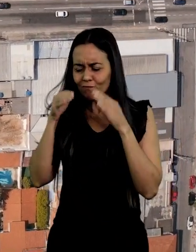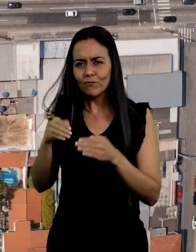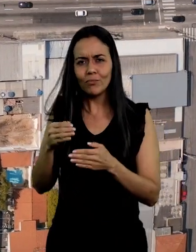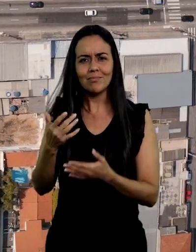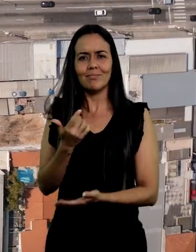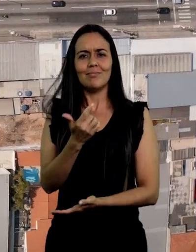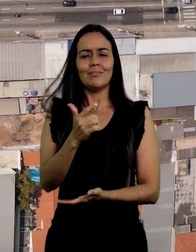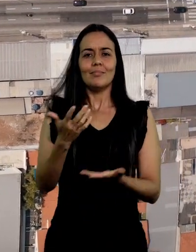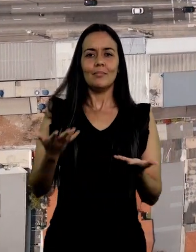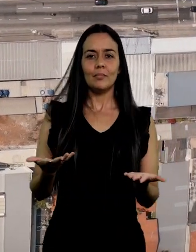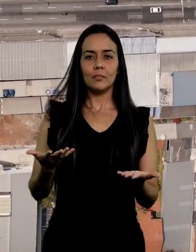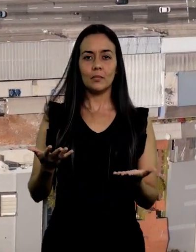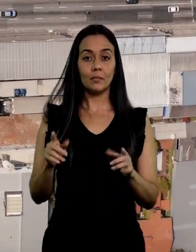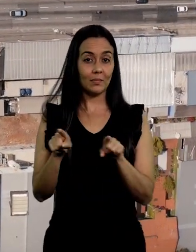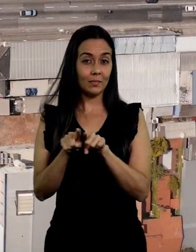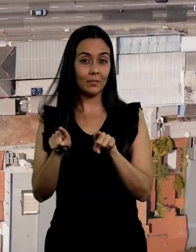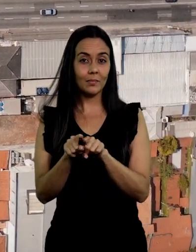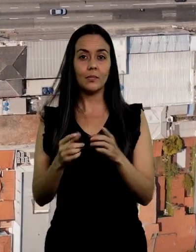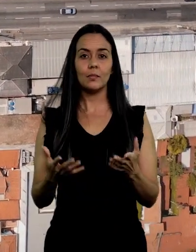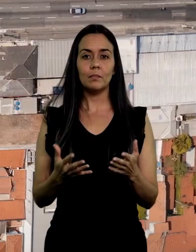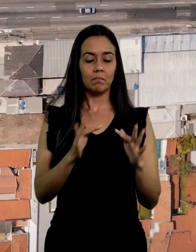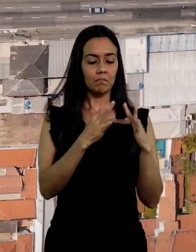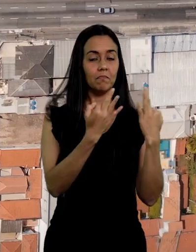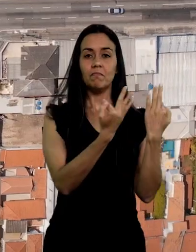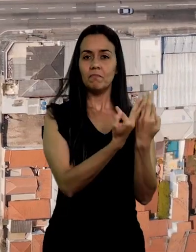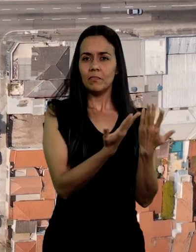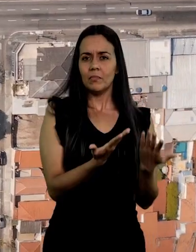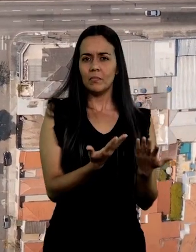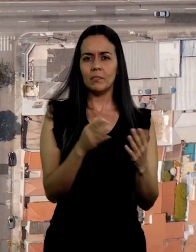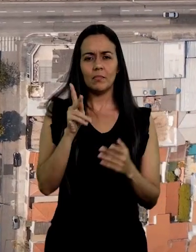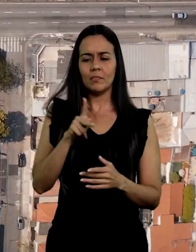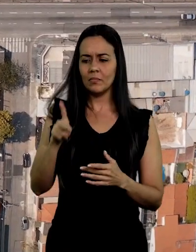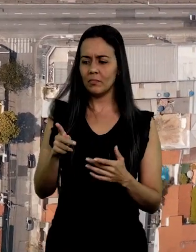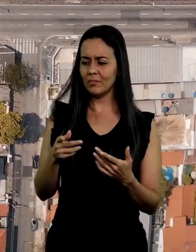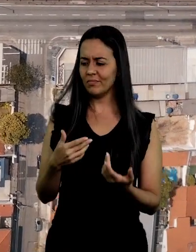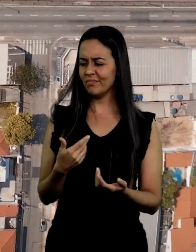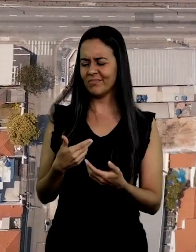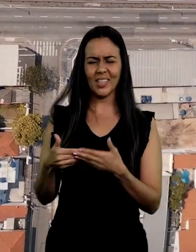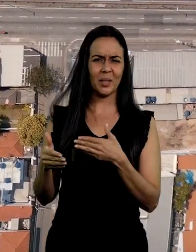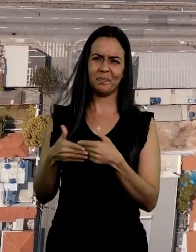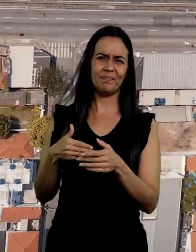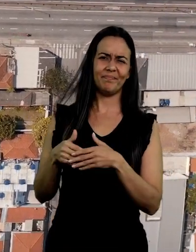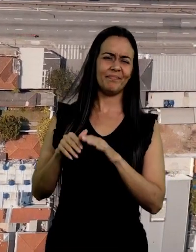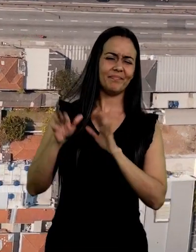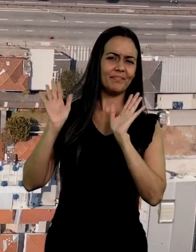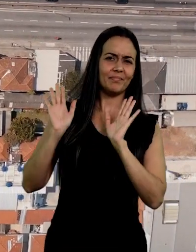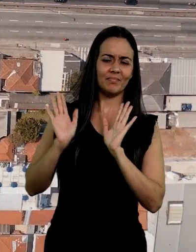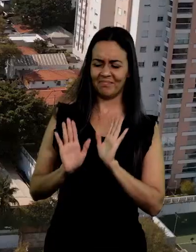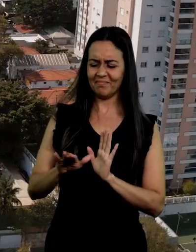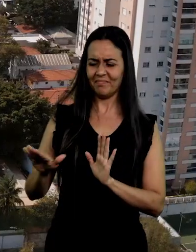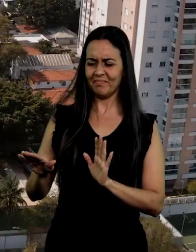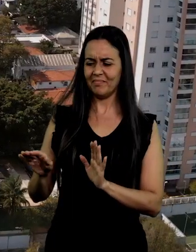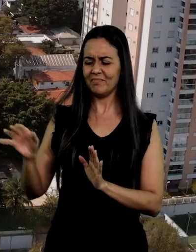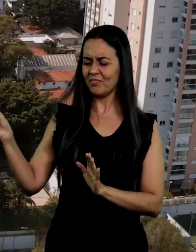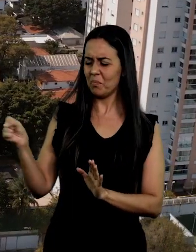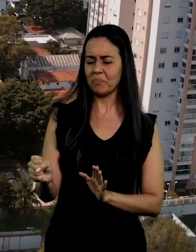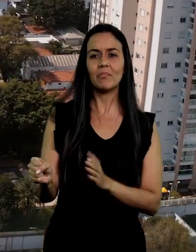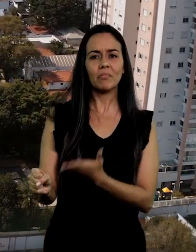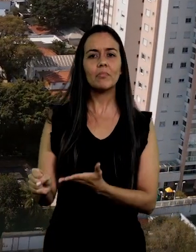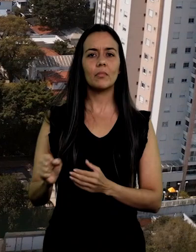nem para a família, que o aluno pode muito bem se interessar tanto na aula de língua portuguesa ou